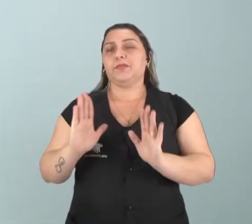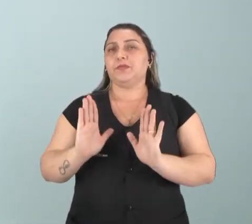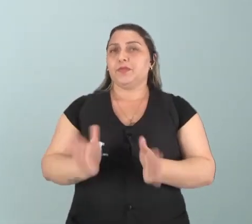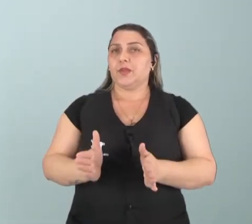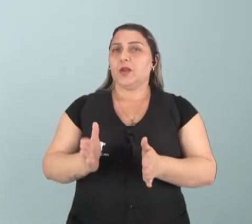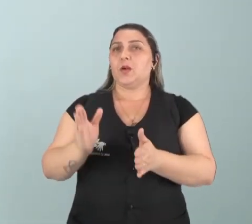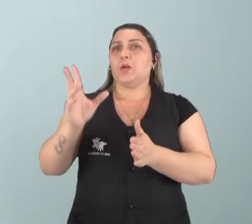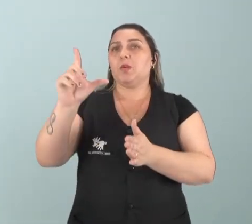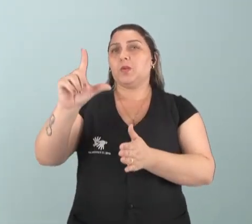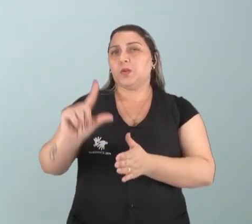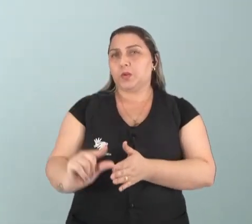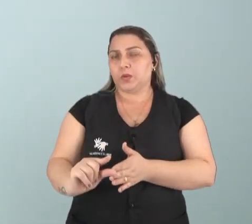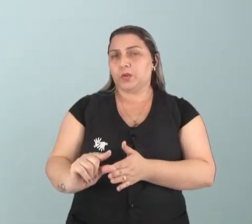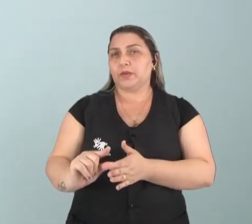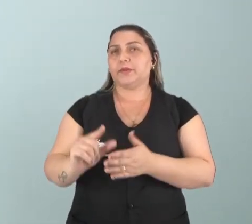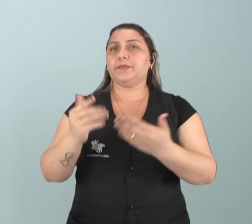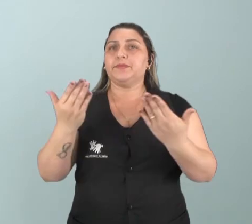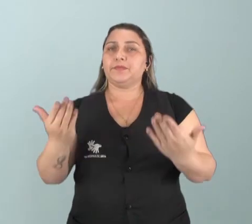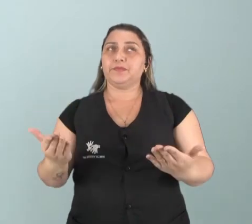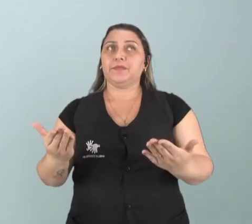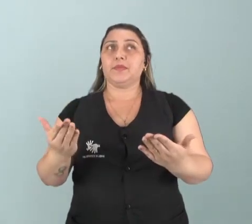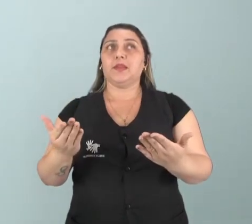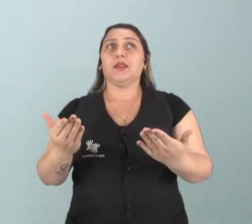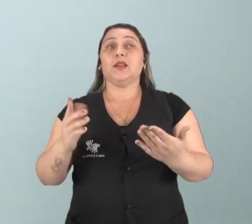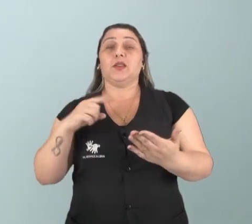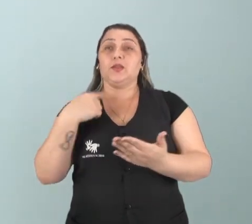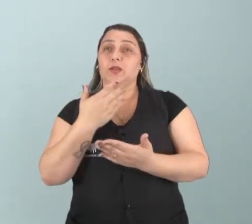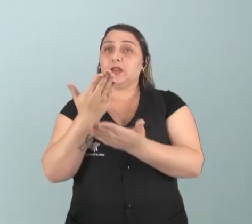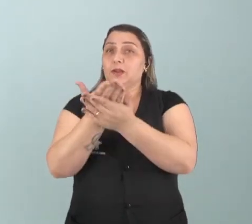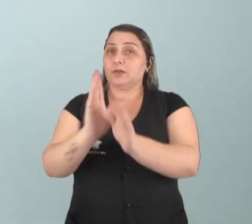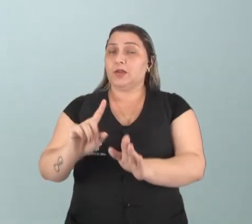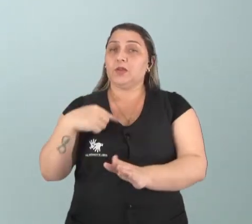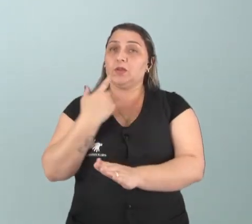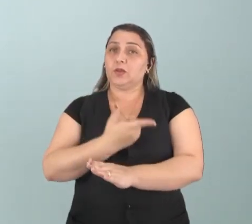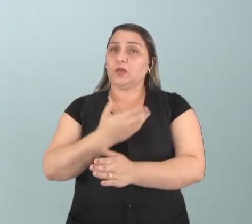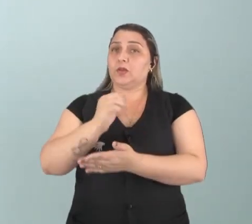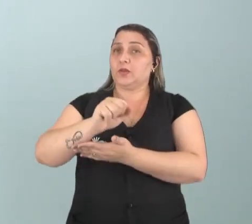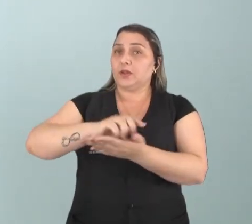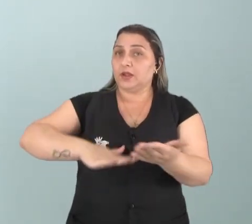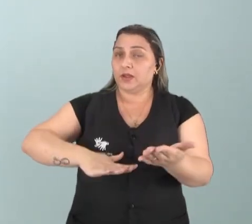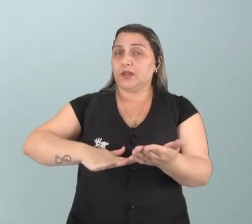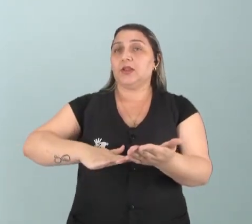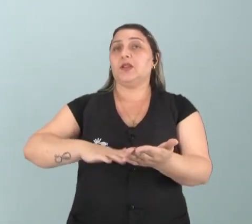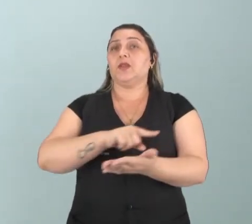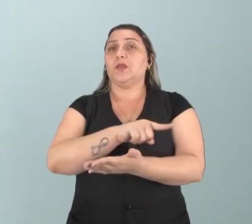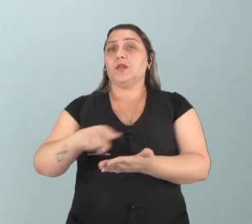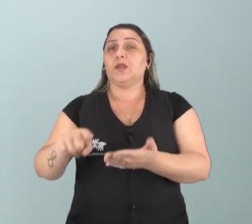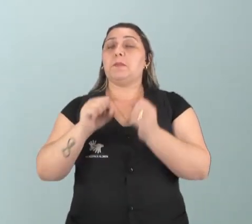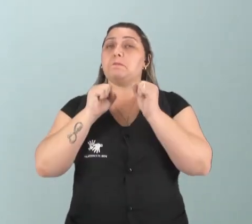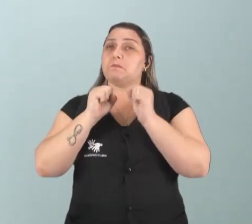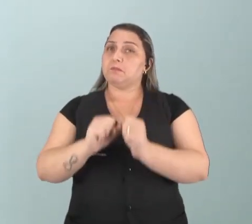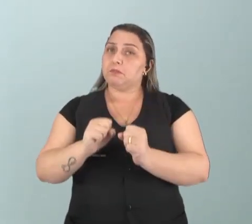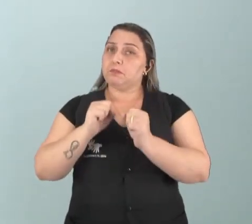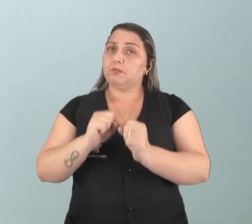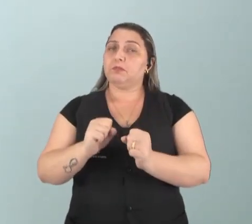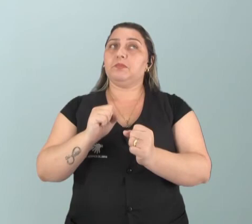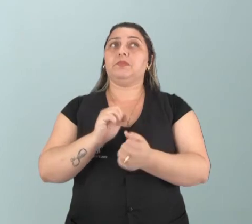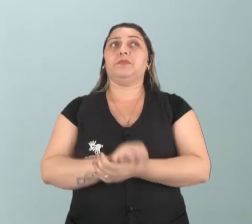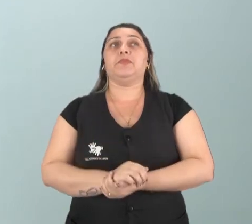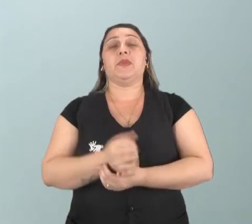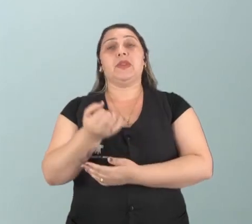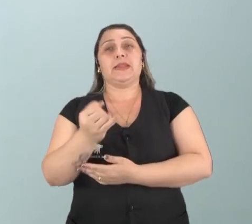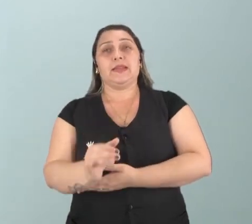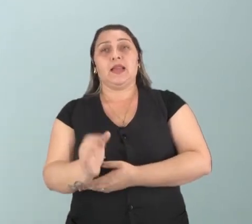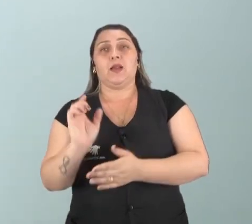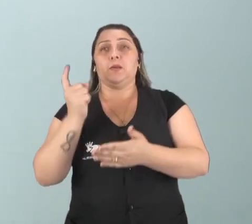uma quantidade muito menor. Então, com isso, a gente termina o nosso exercício. Você, então, pode, se